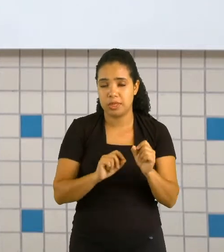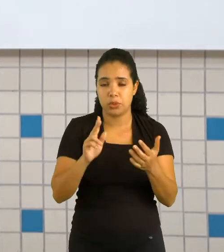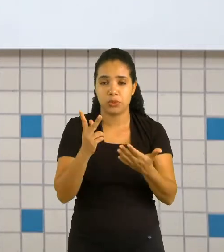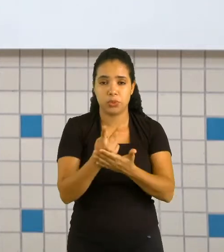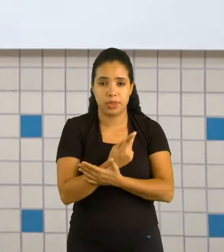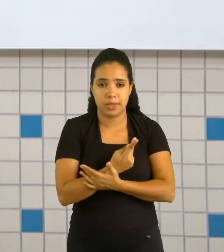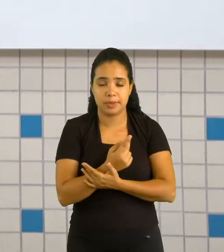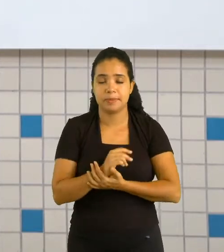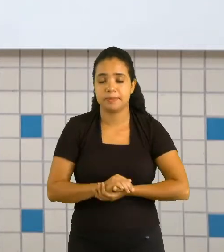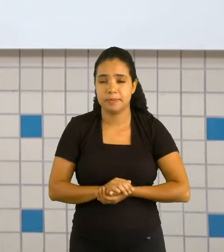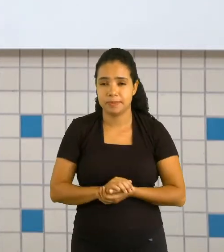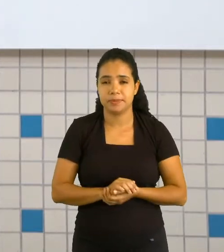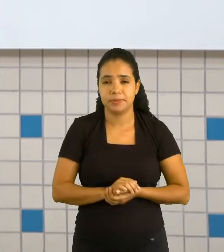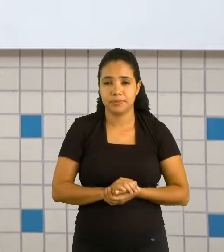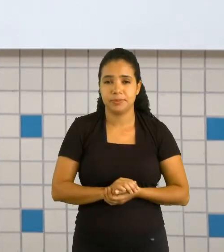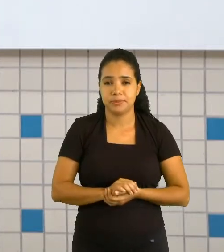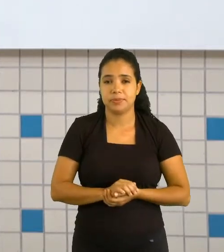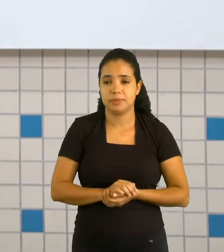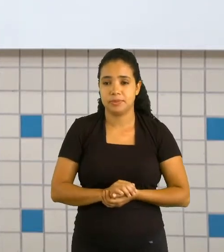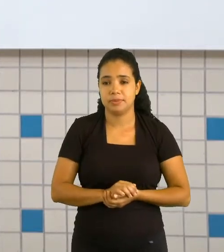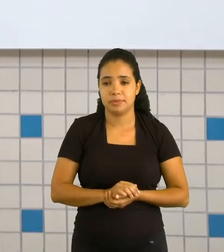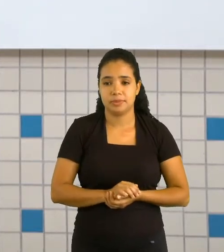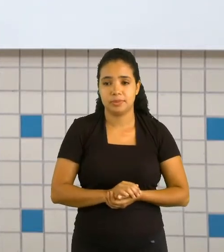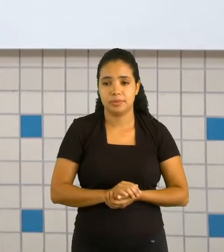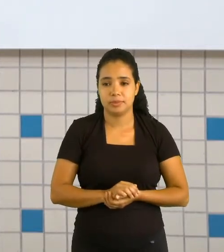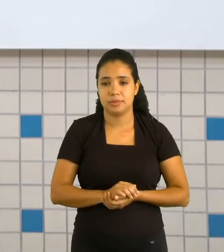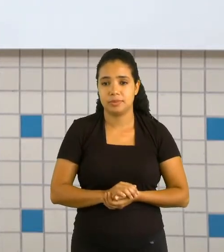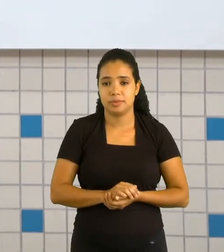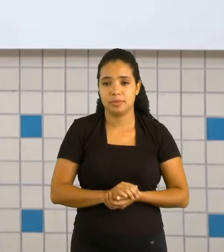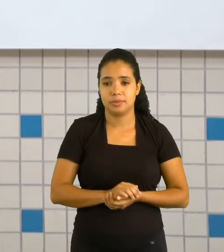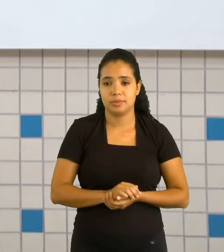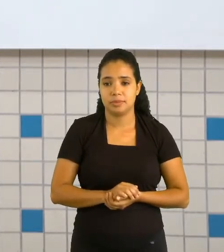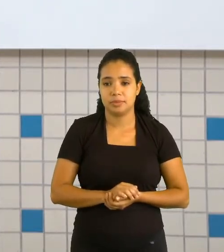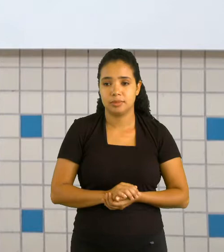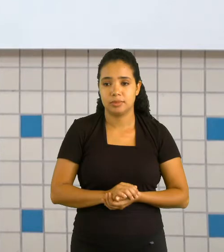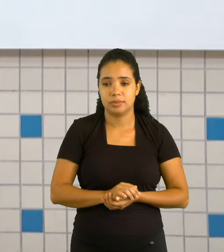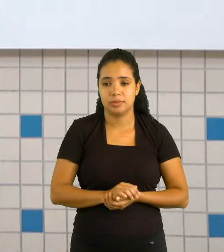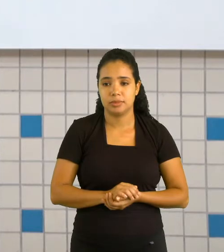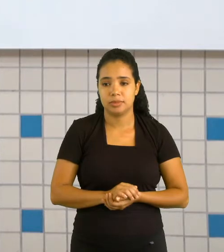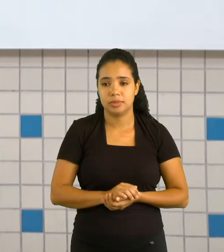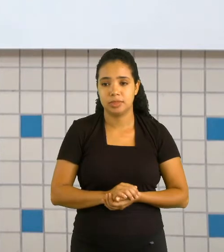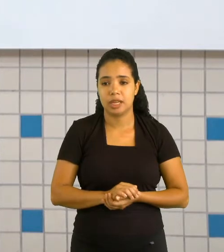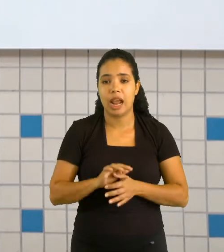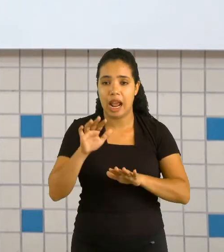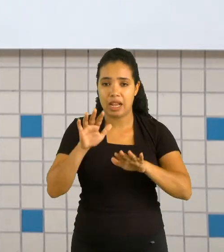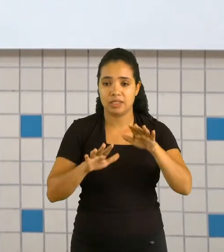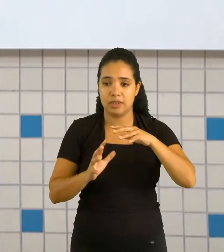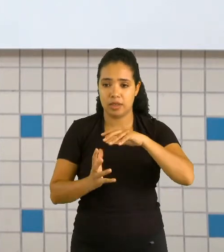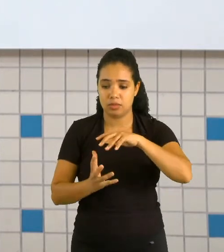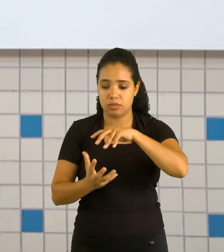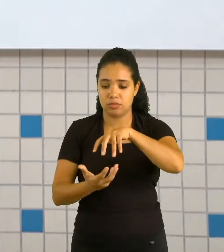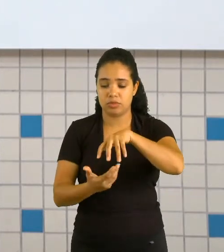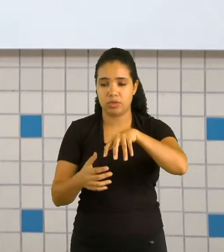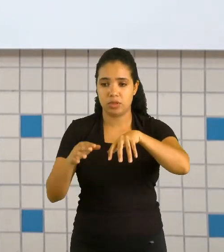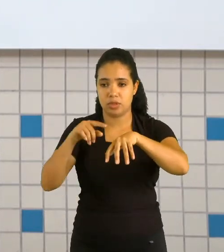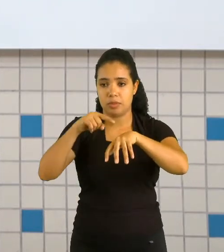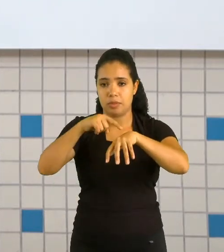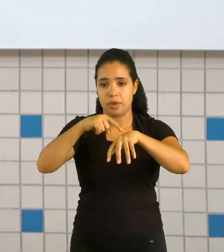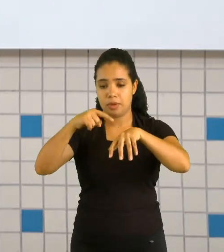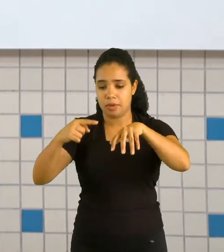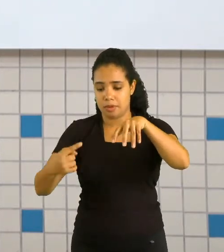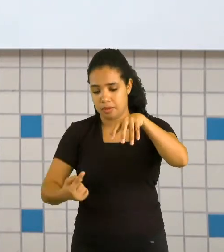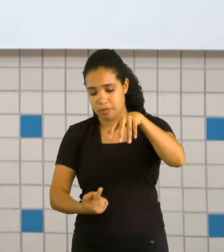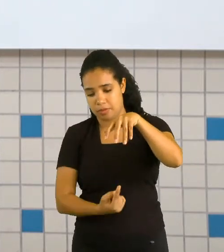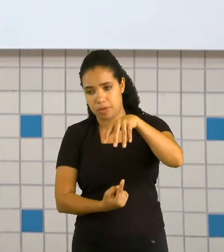das consequências é o achatamento dos polos. Isso significa que a distância de um polo até